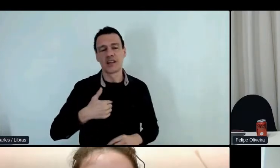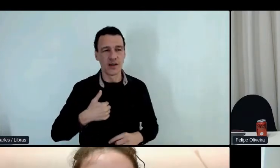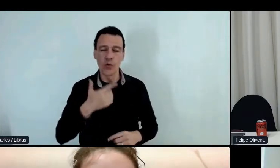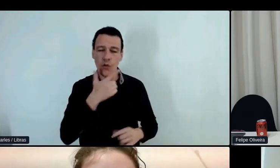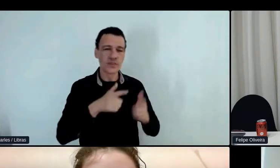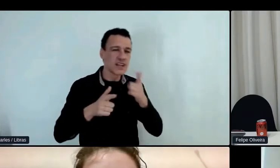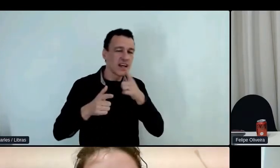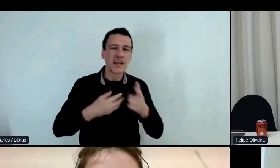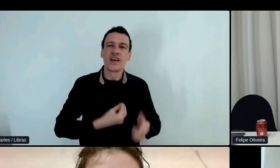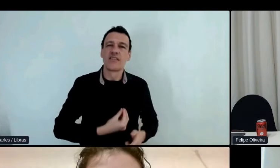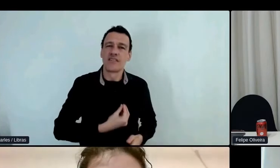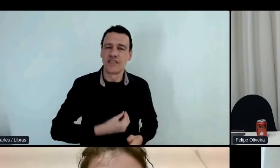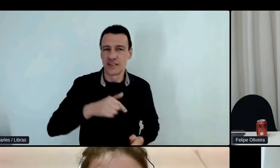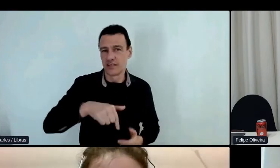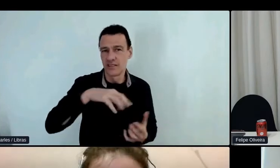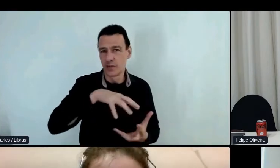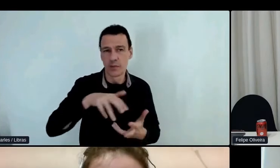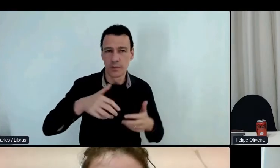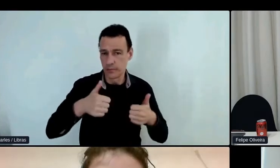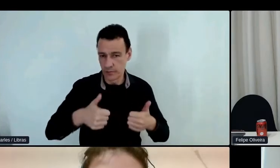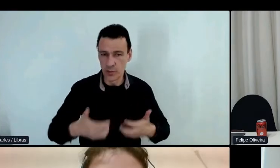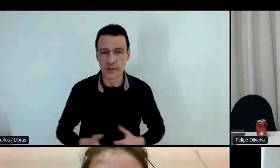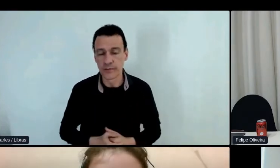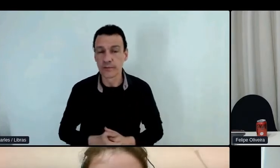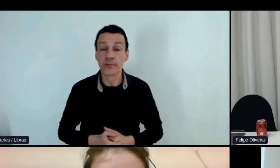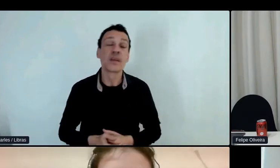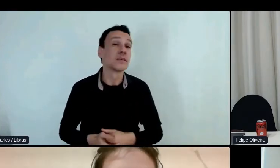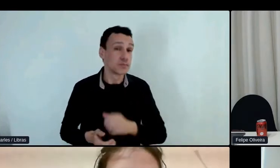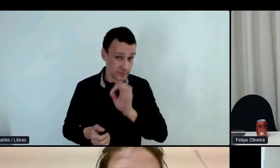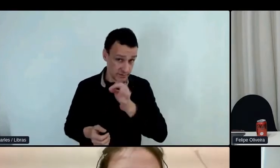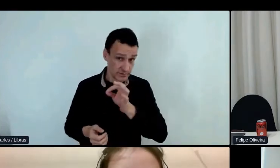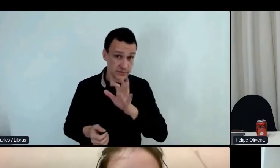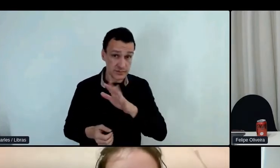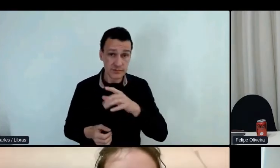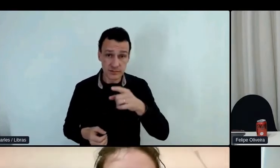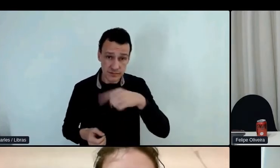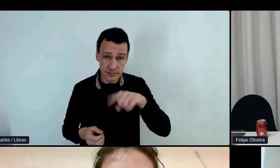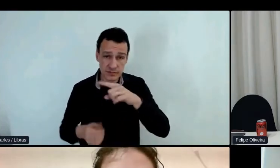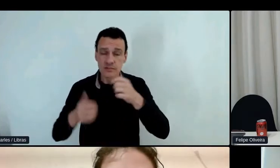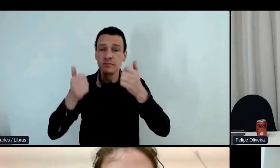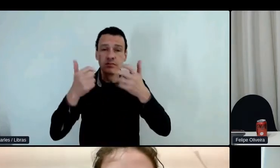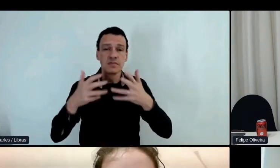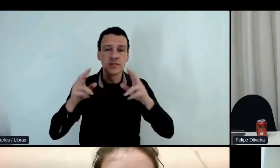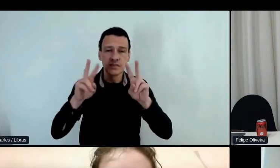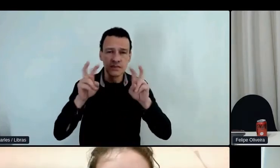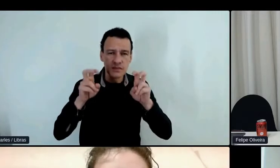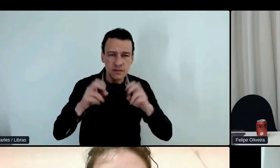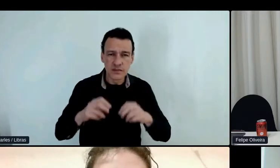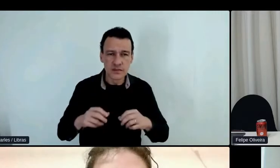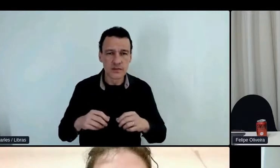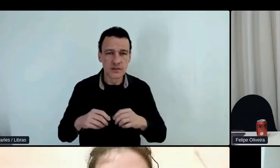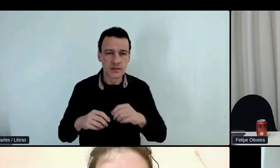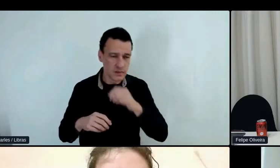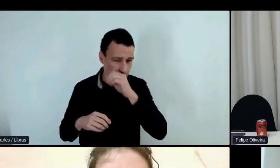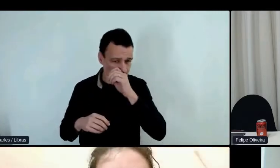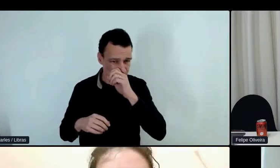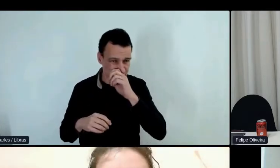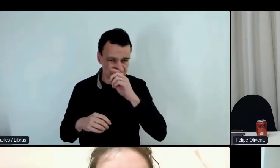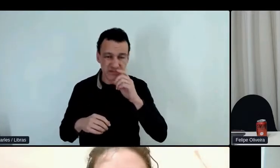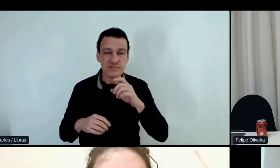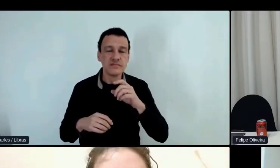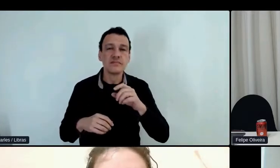tudo, não tem. Então, nós precisamos de estratégias para poder conseguir, entre aspas, sobreviver